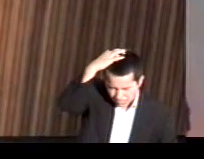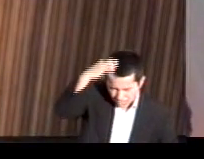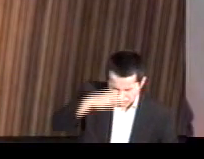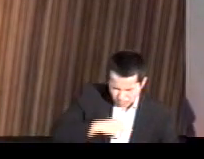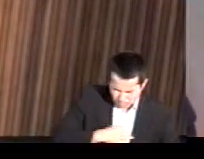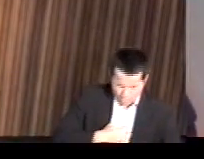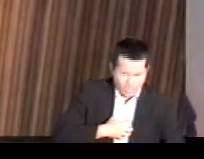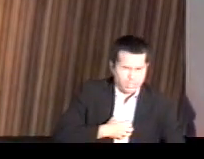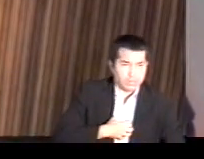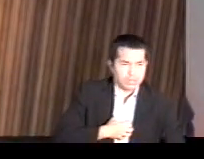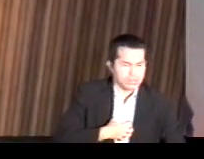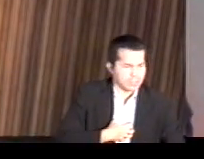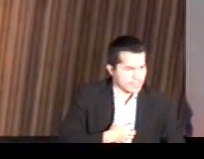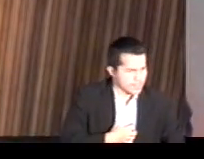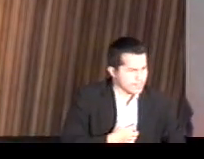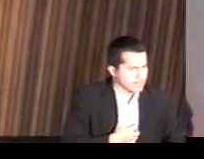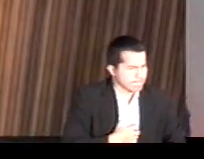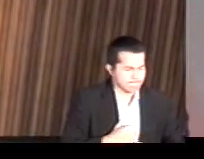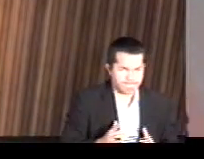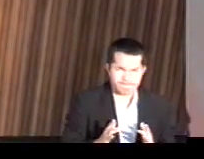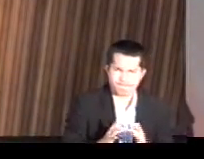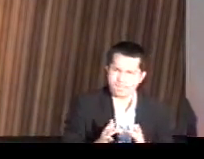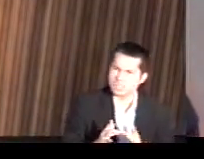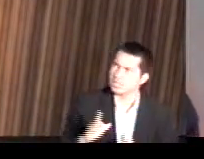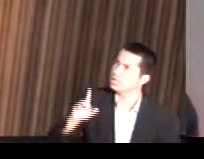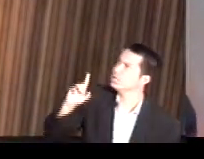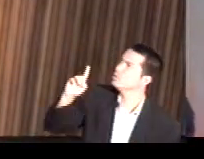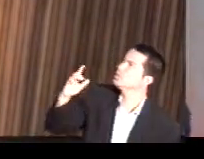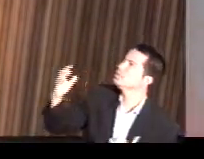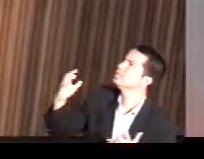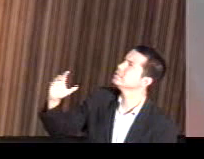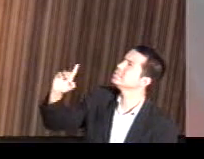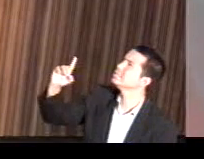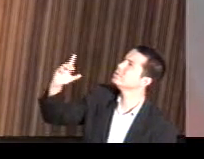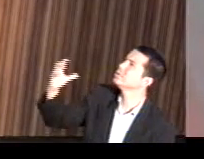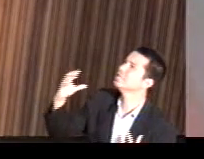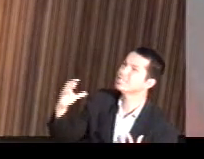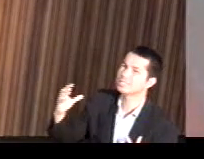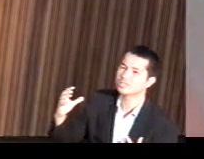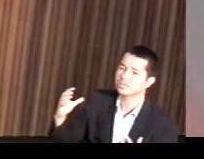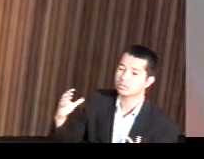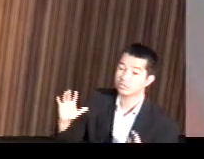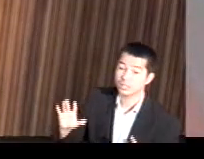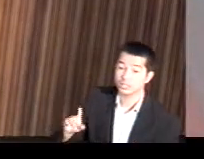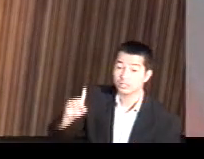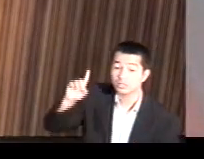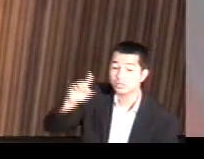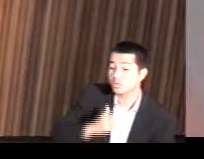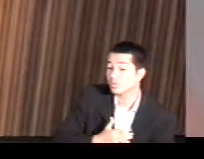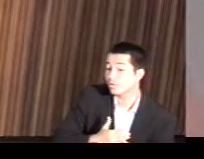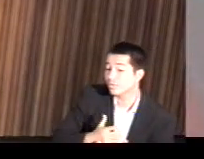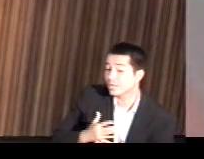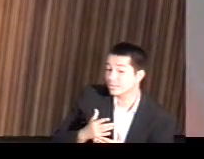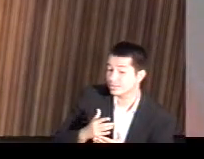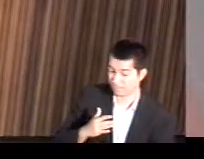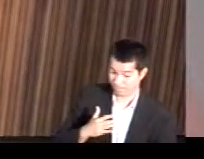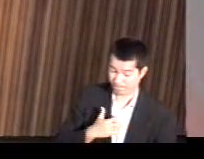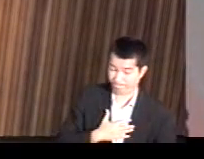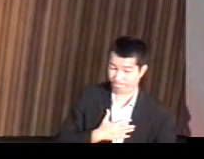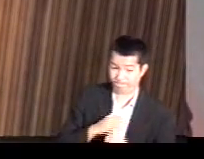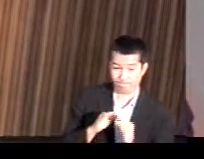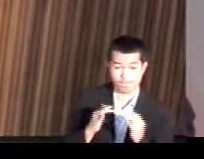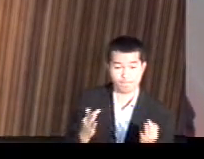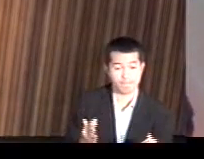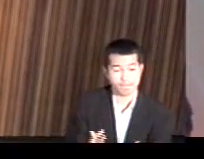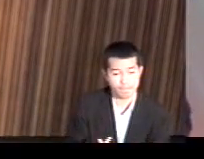nome do Senhor. Porque antes dele julgar lá fora, ele tem que julgar a nossa vida, seus filhos. E a